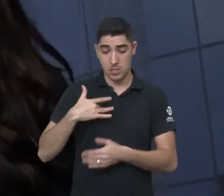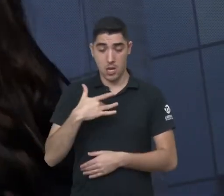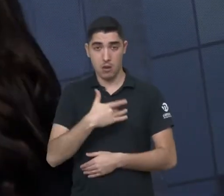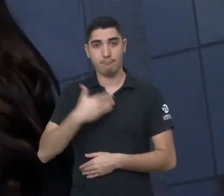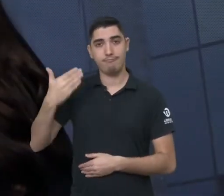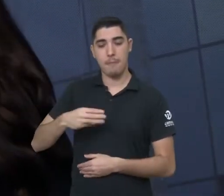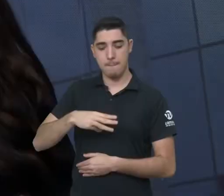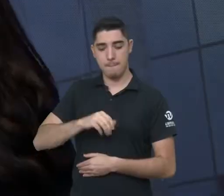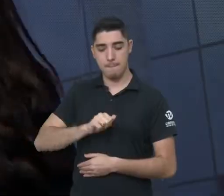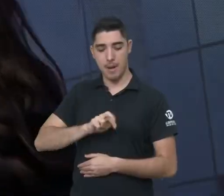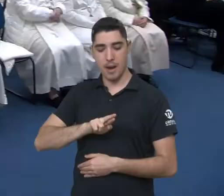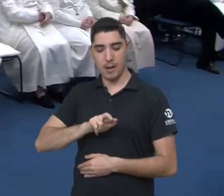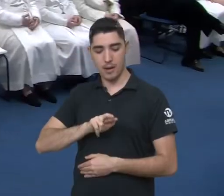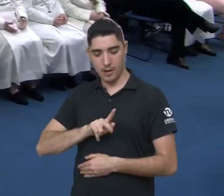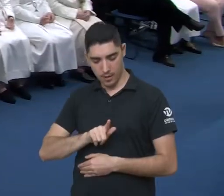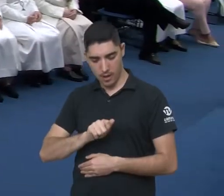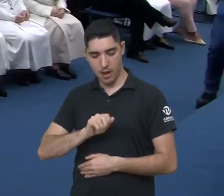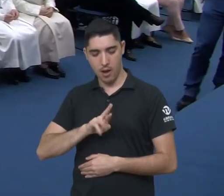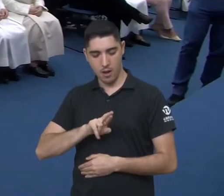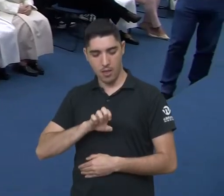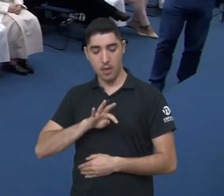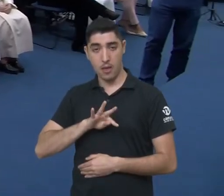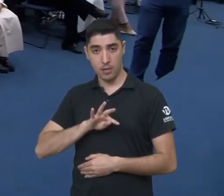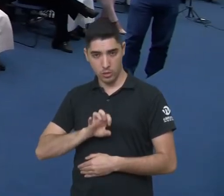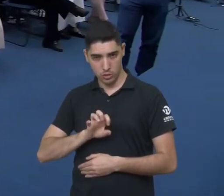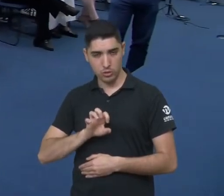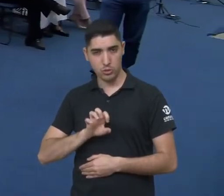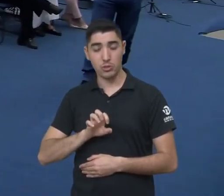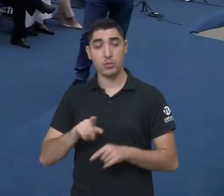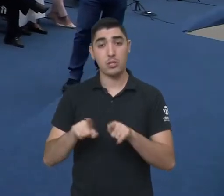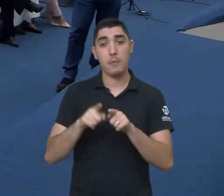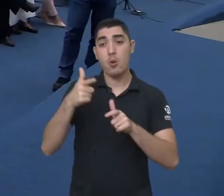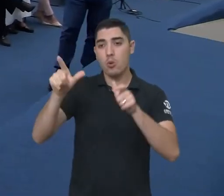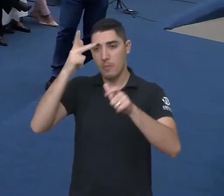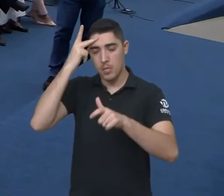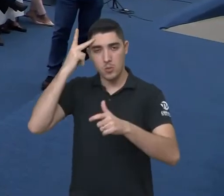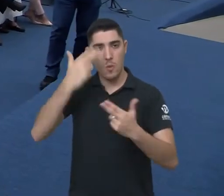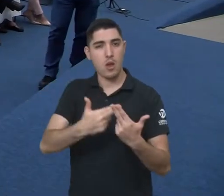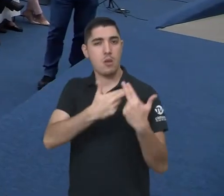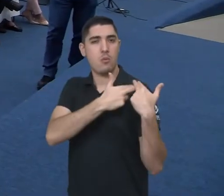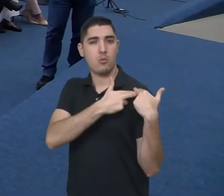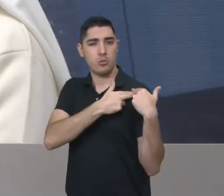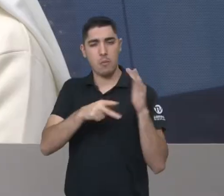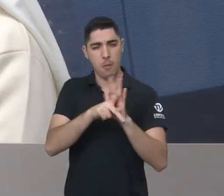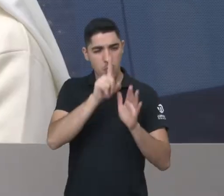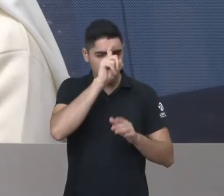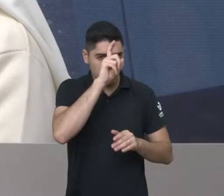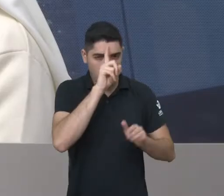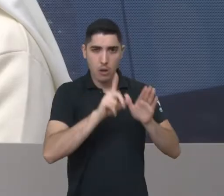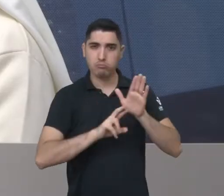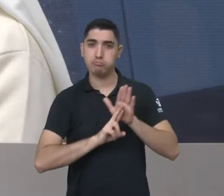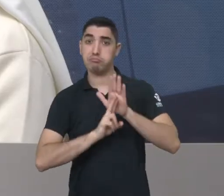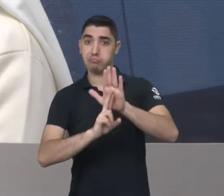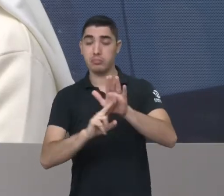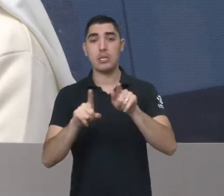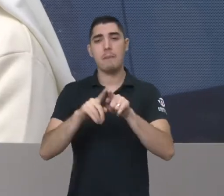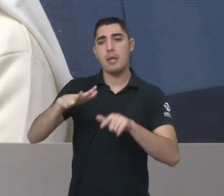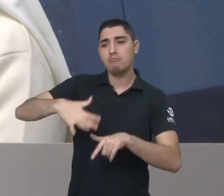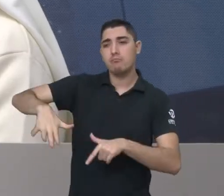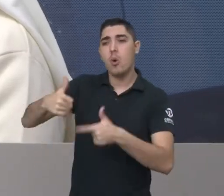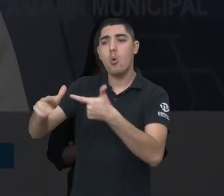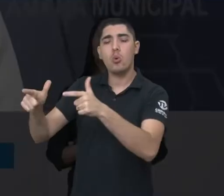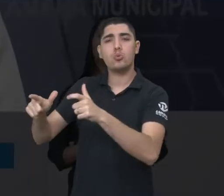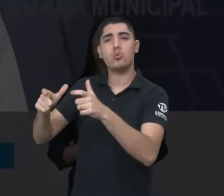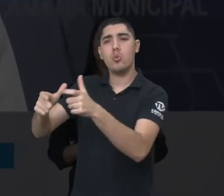saúde, Margarete Correia, representantes de hospitais locais vinculados à congregação e também de órgãos de saúde de